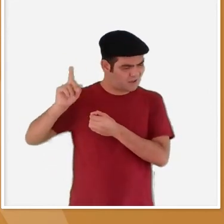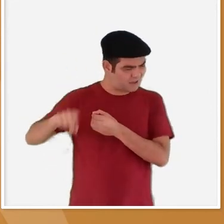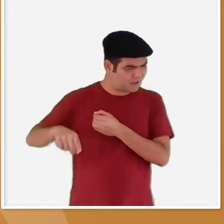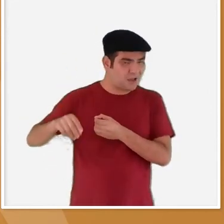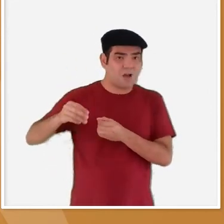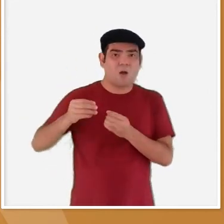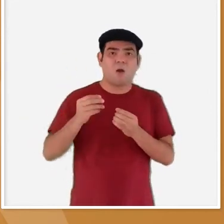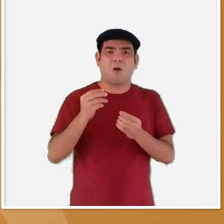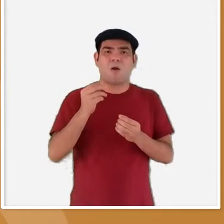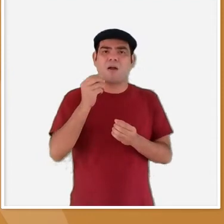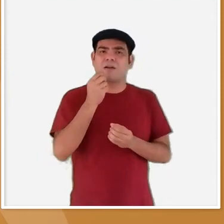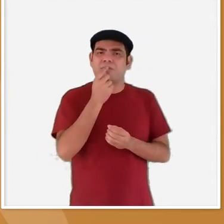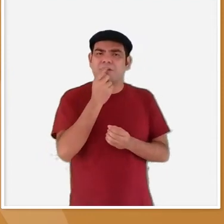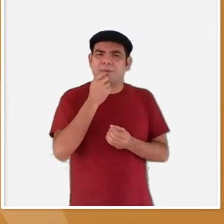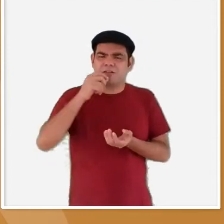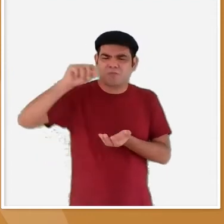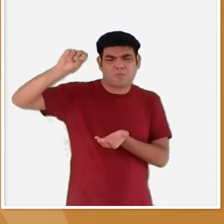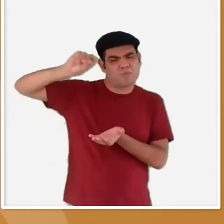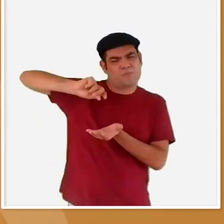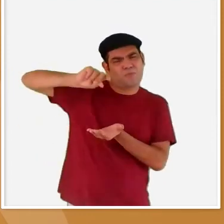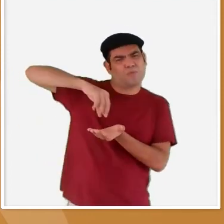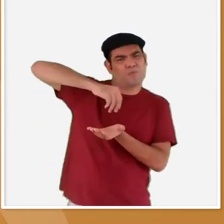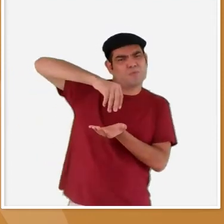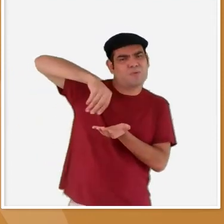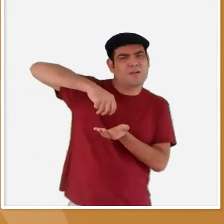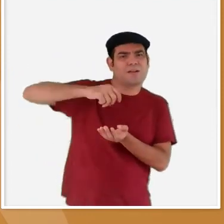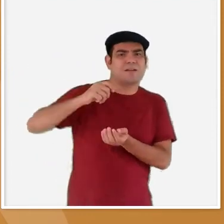colorau, pimenta do reino, né,